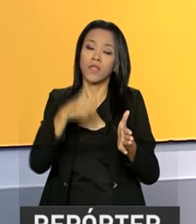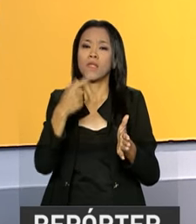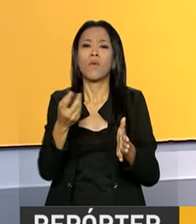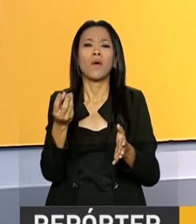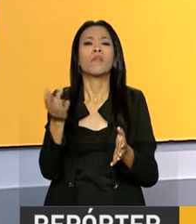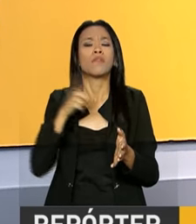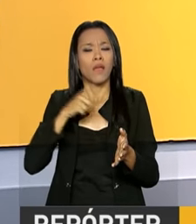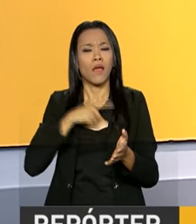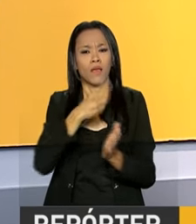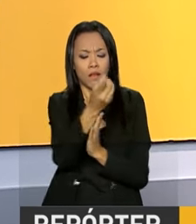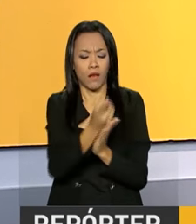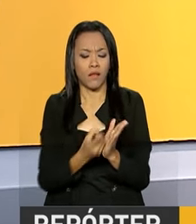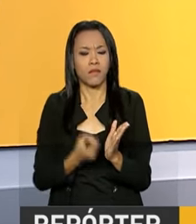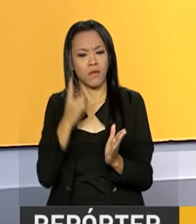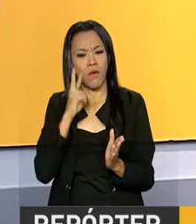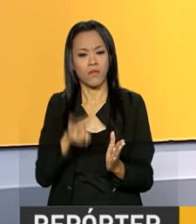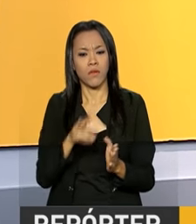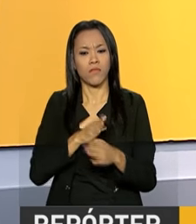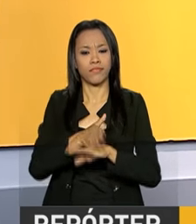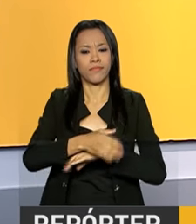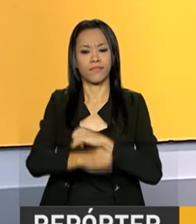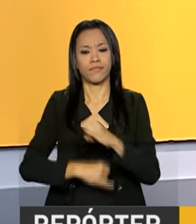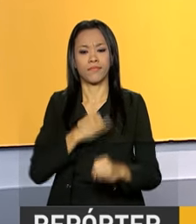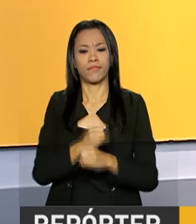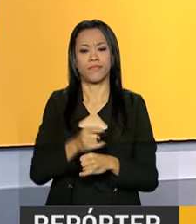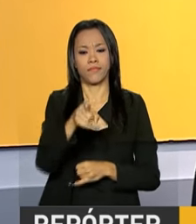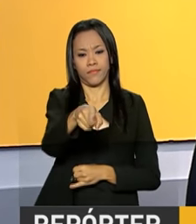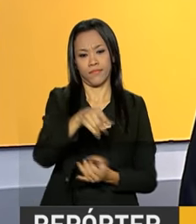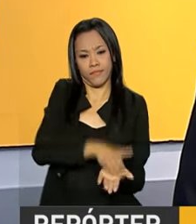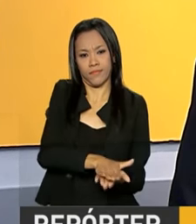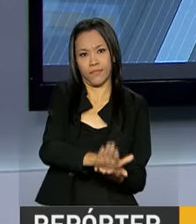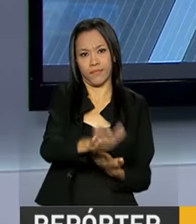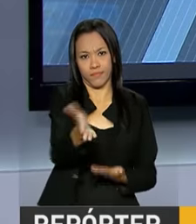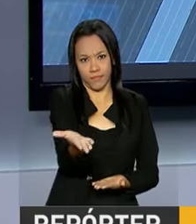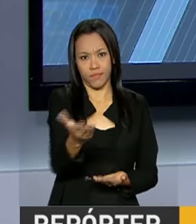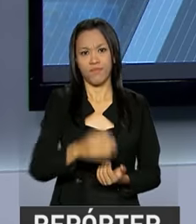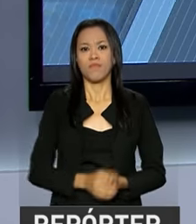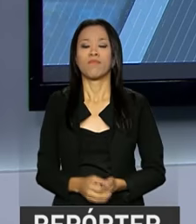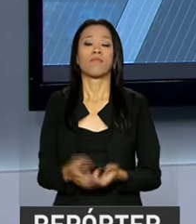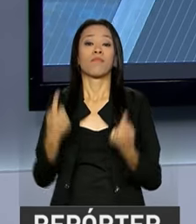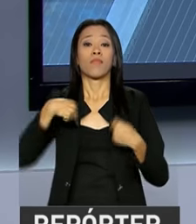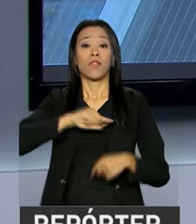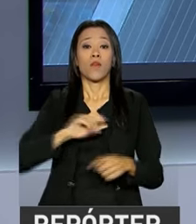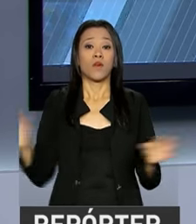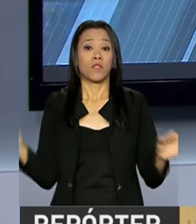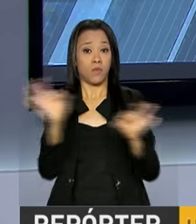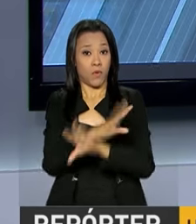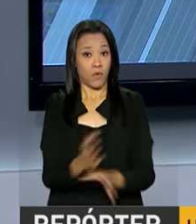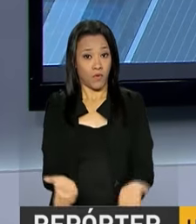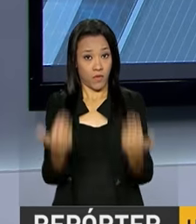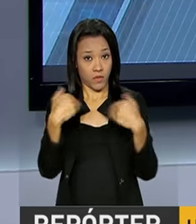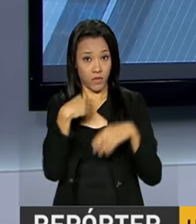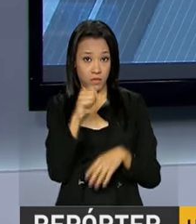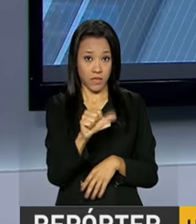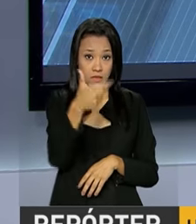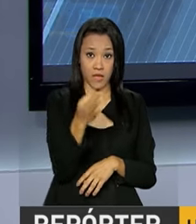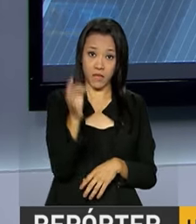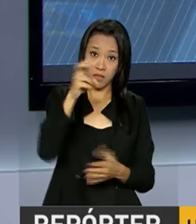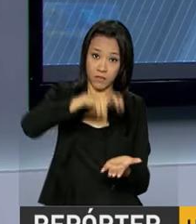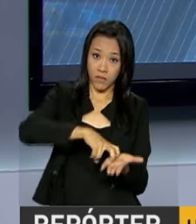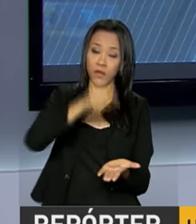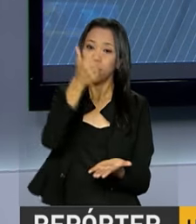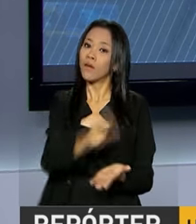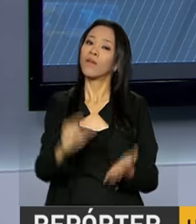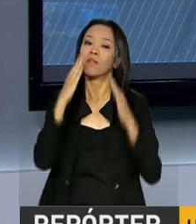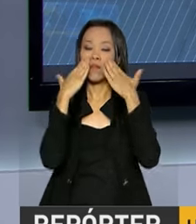declaração está disponível na página da Receita Federal na internet e nós ficamos por aqui Voltamos às 10 da manhã